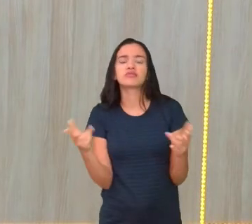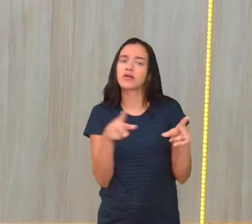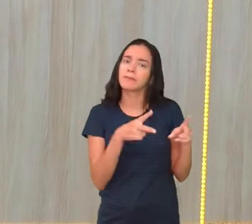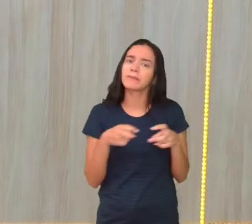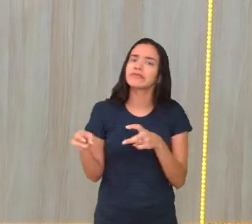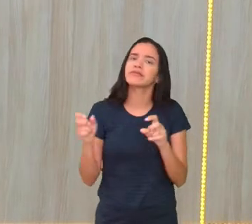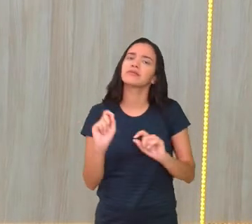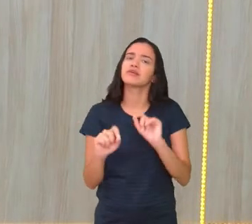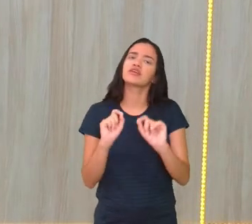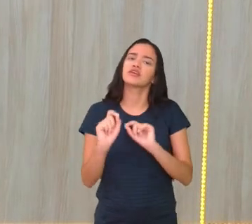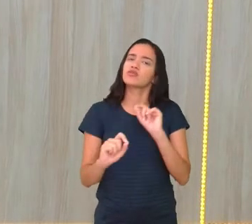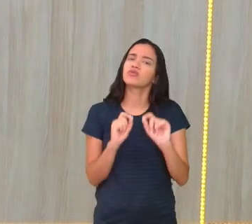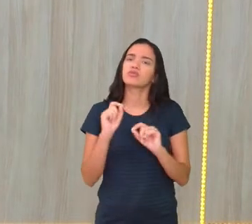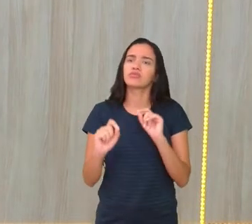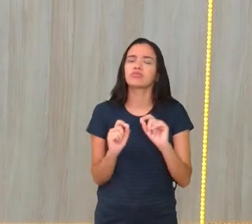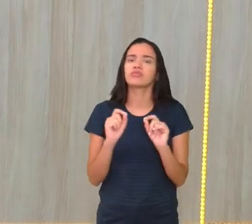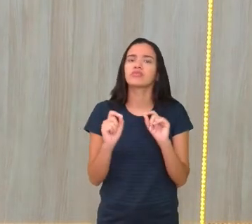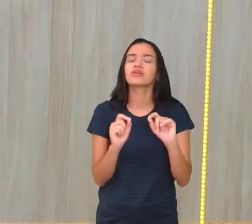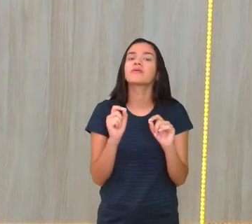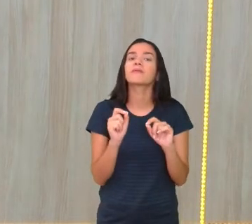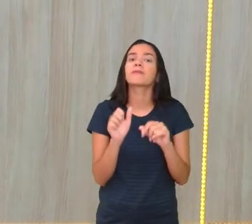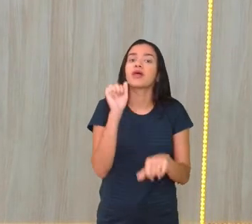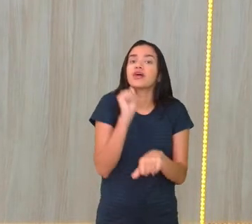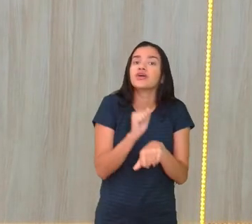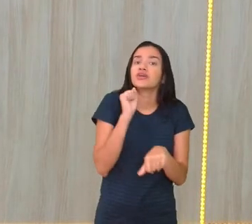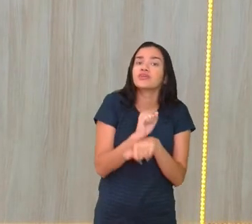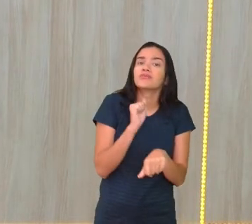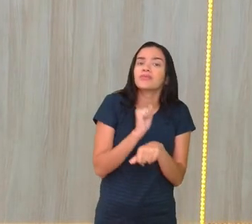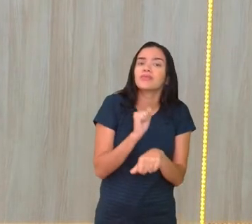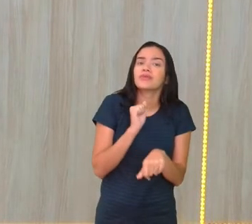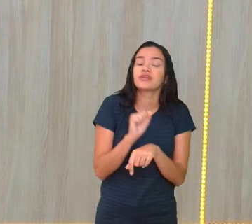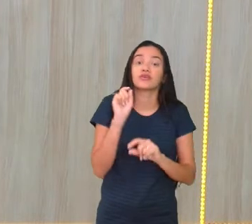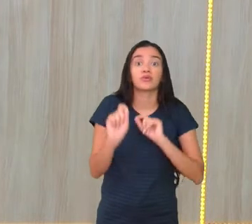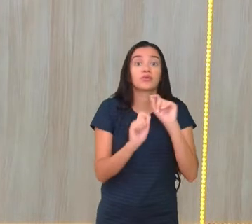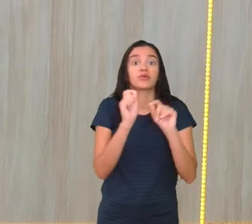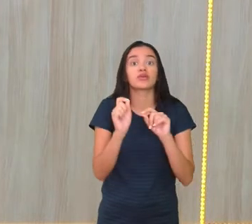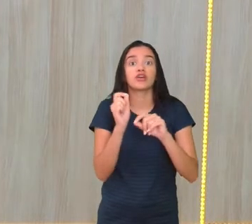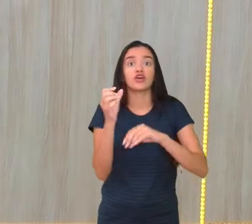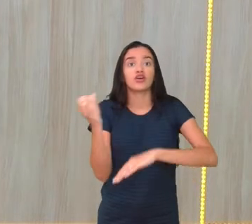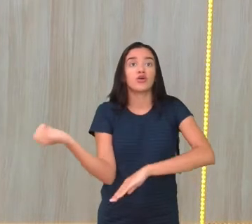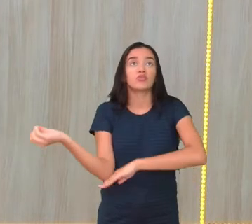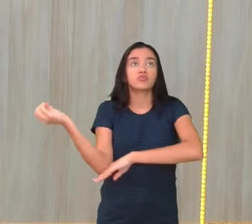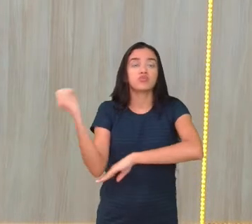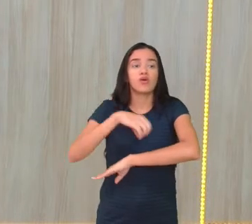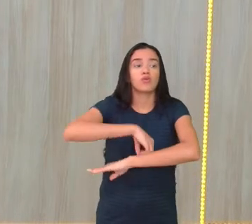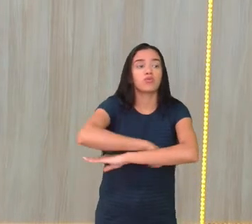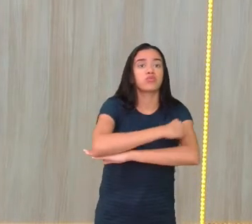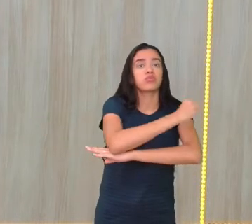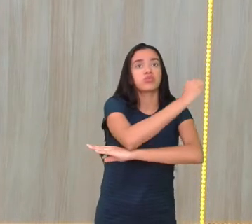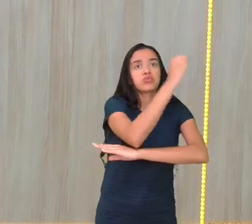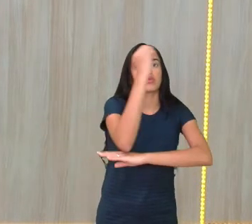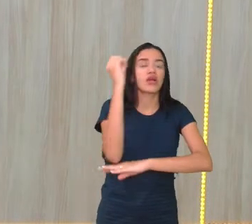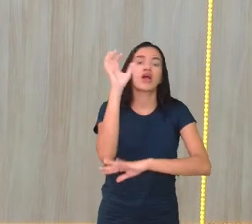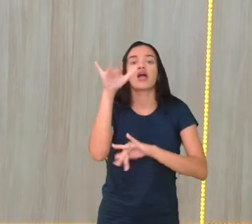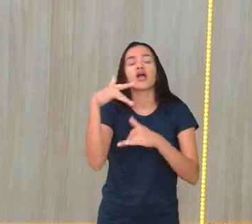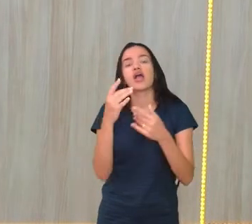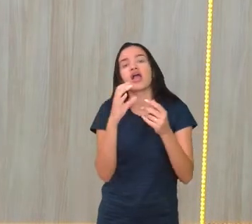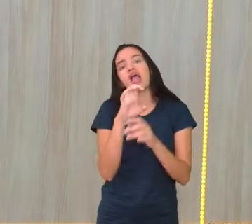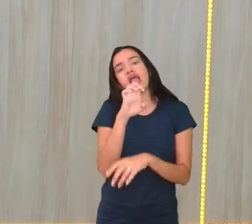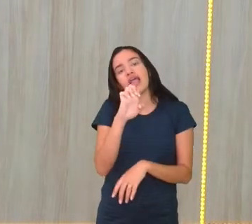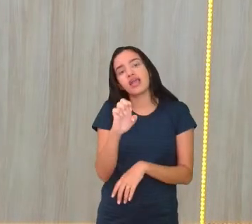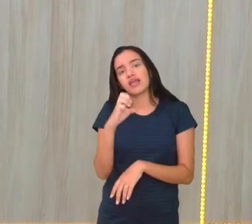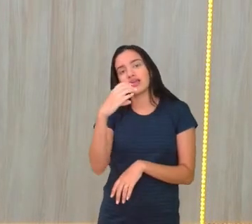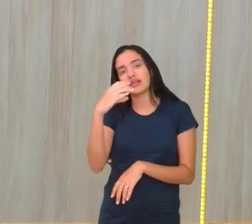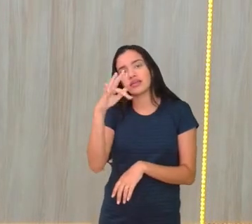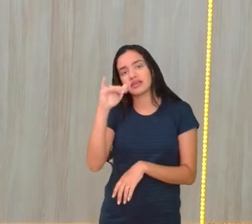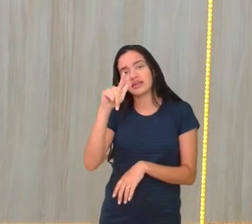observarem, comprovar isso daí. E esperem o próximo eclipse lunar, né? Quando a gente